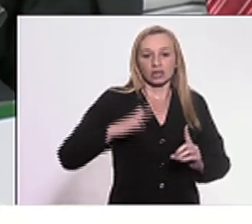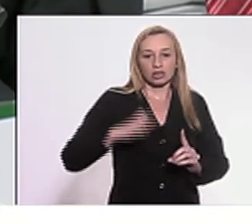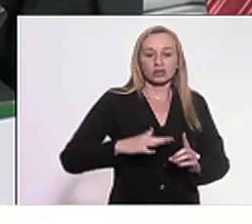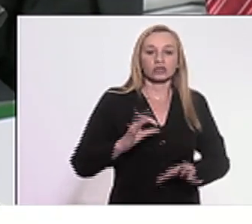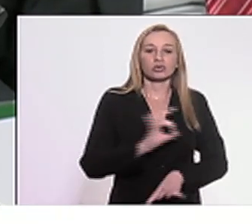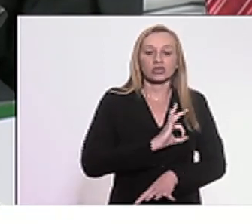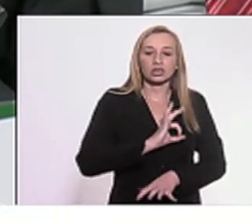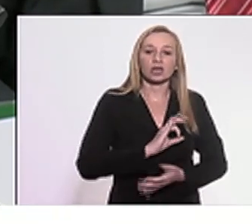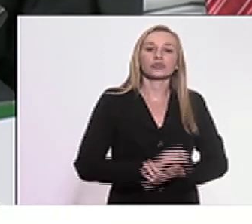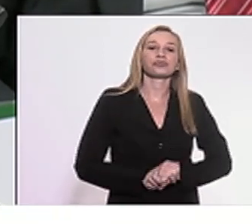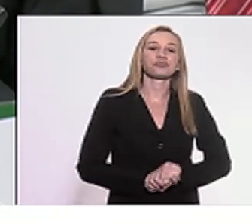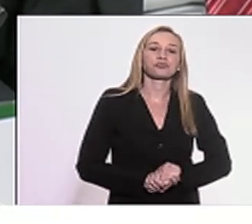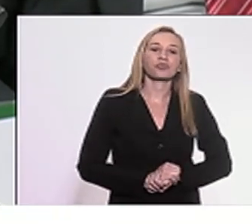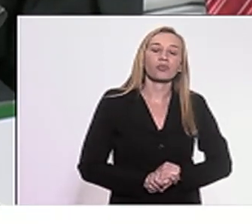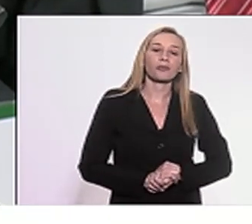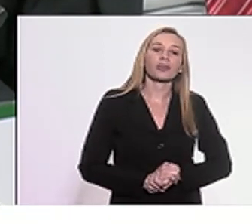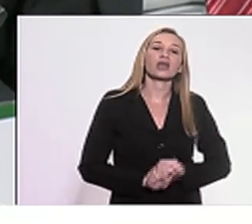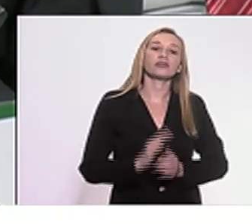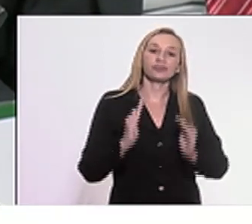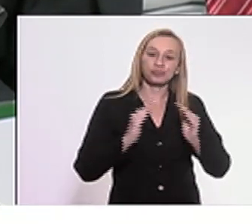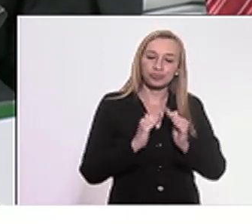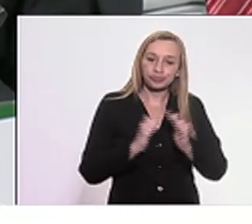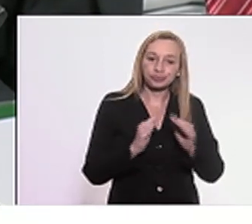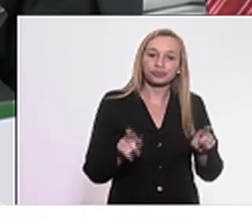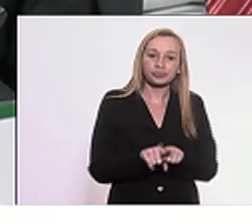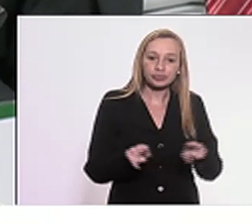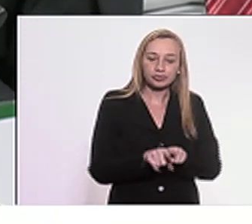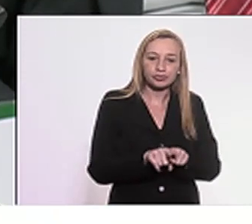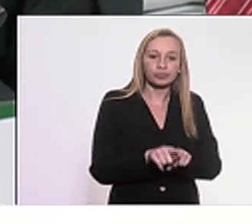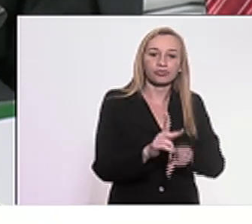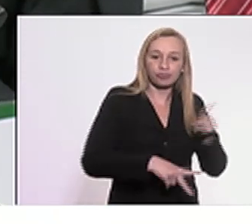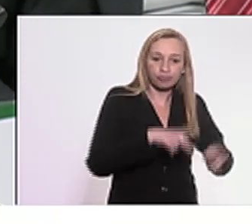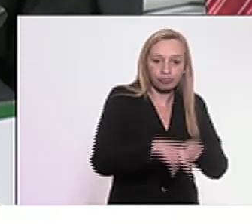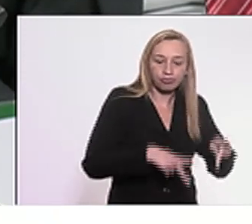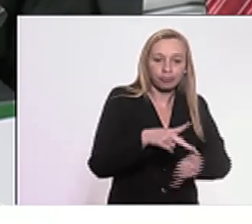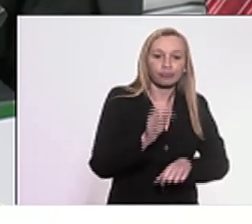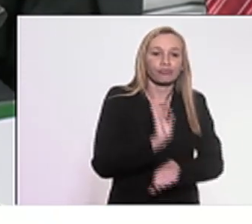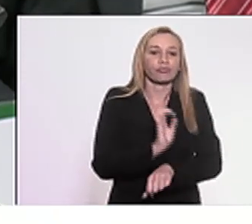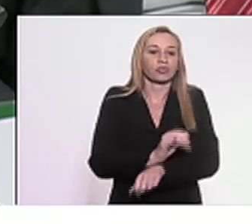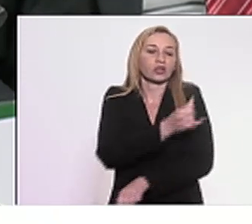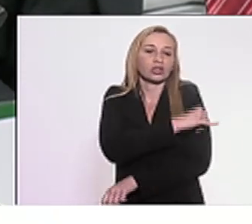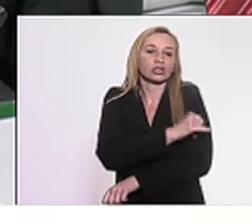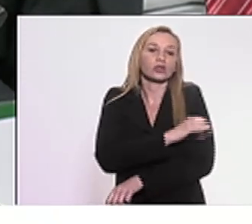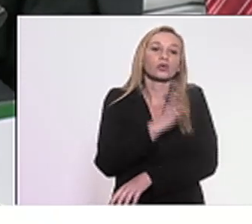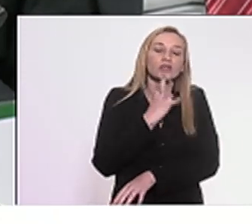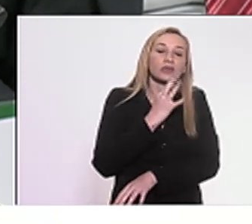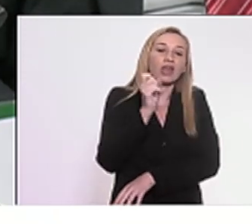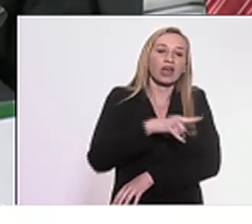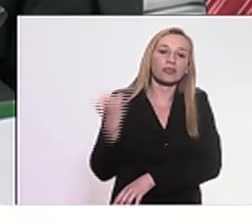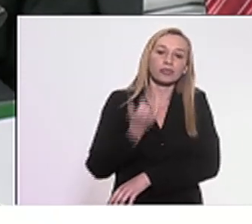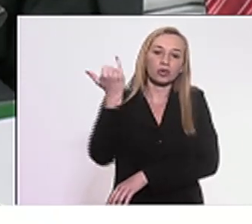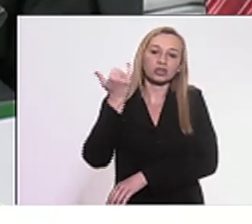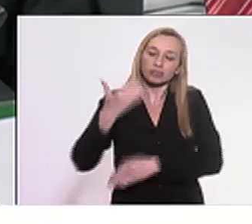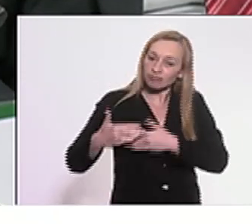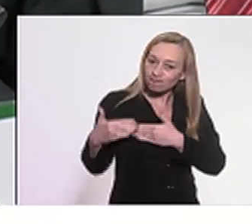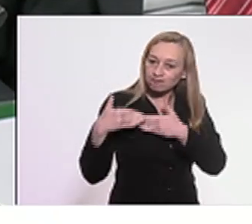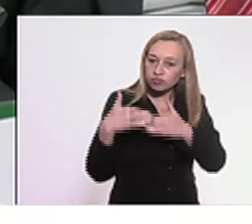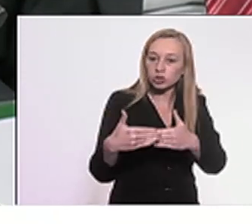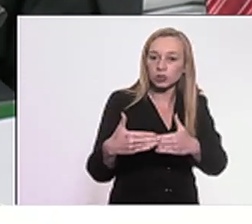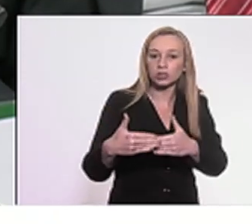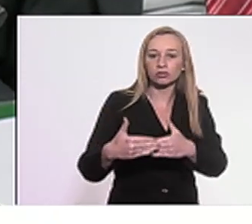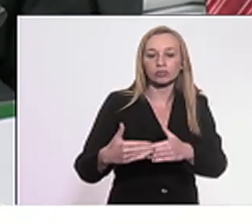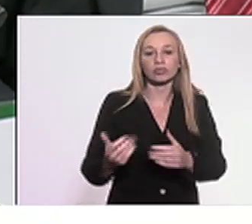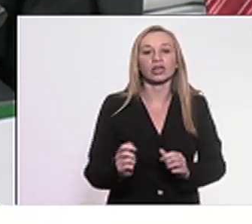suporte dessa casa, mas da população do Estado do Rio de Janeiro, esse reconhecimento é importante para que sigamos nesse norte, que é